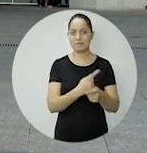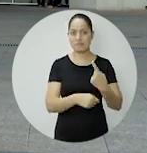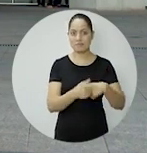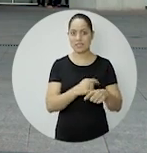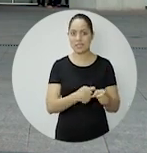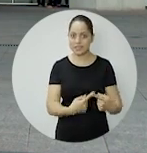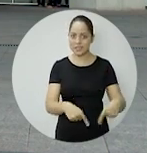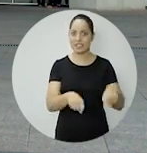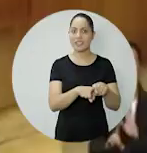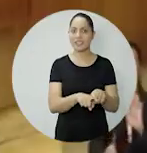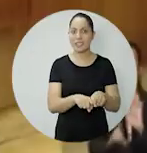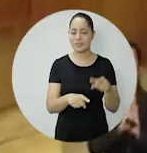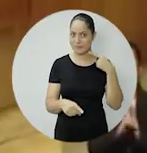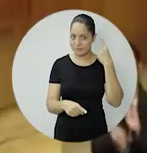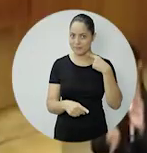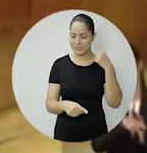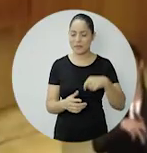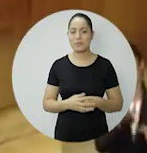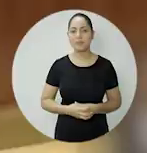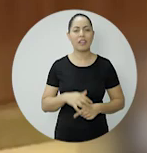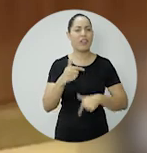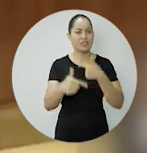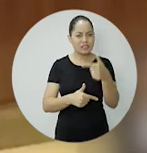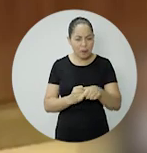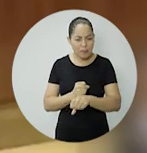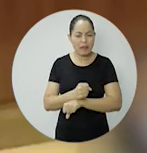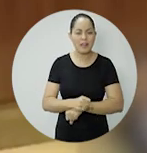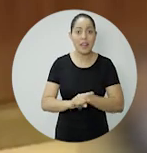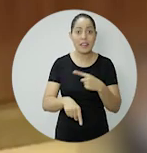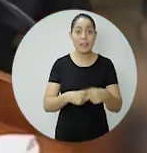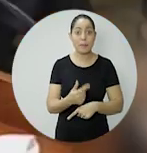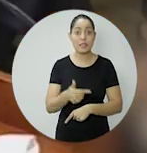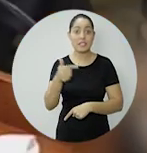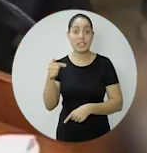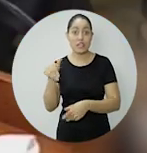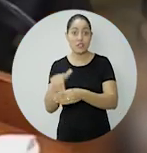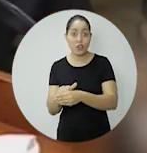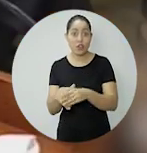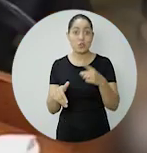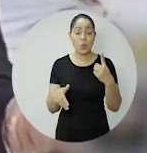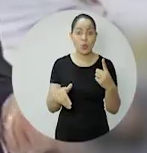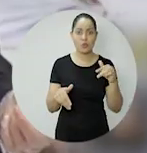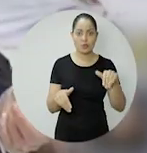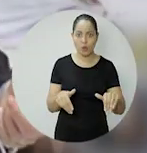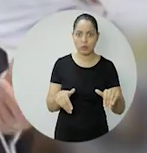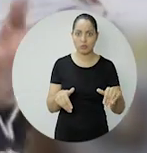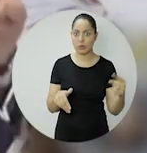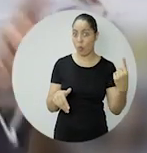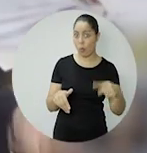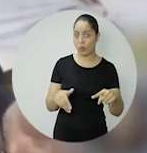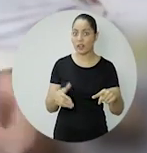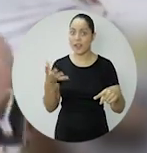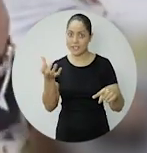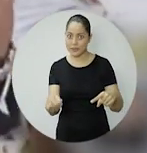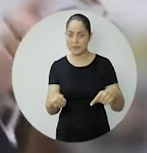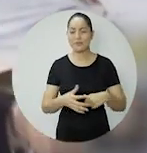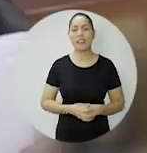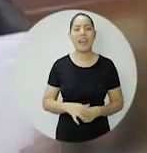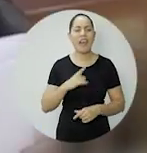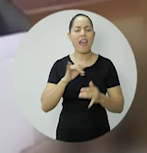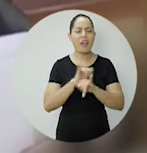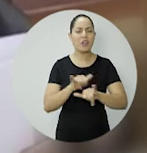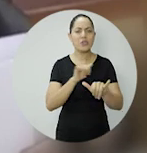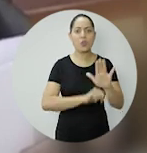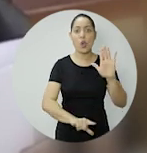sociedades de advogados. O trabalho foi árduo, mas ao final, por 7-1, os ministros do Supremo Tribunal